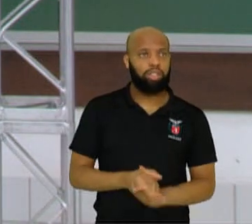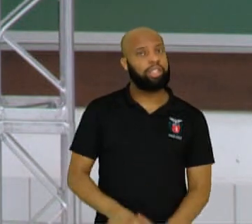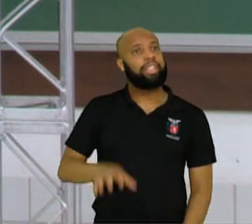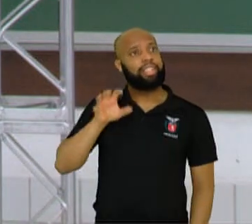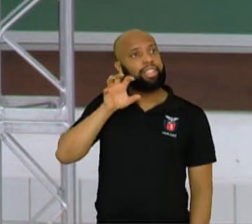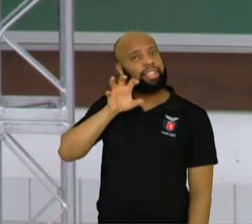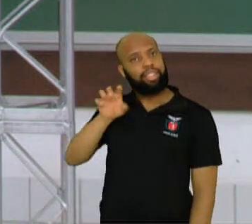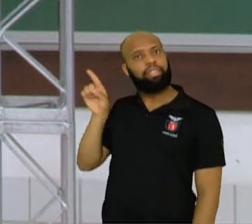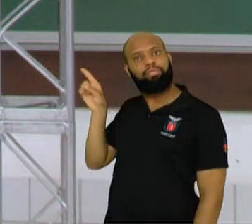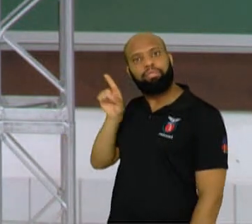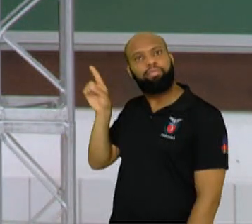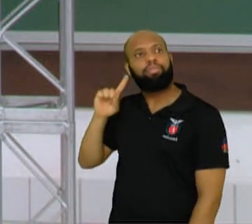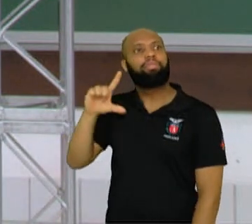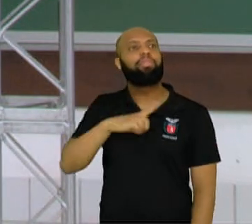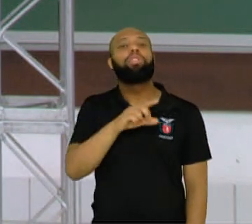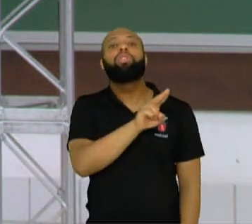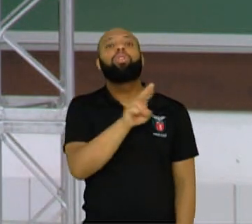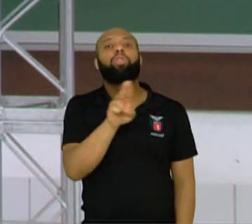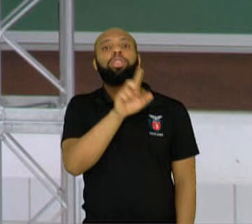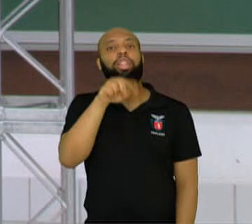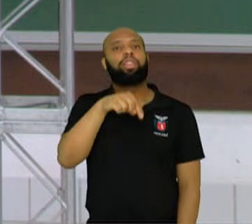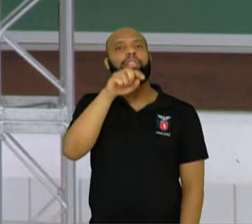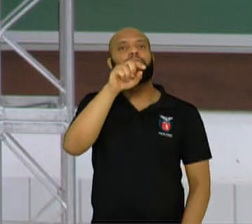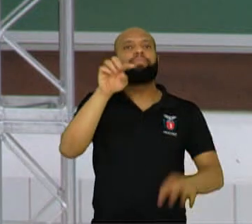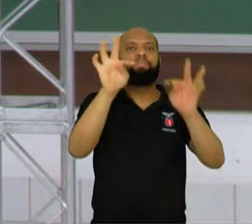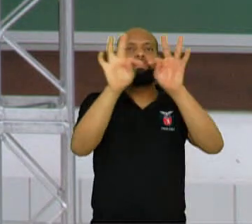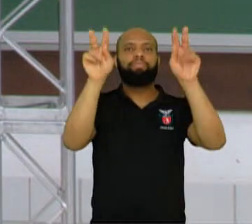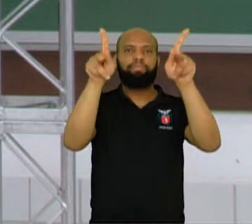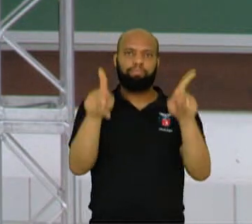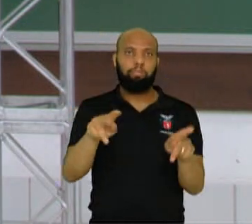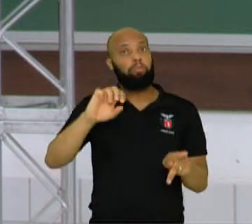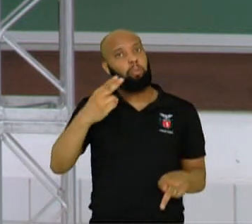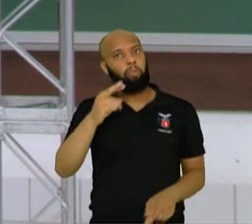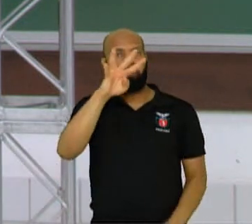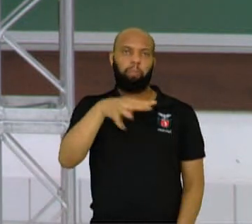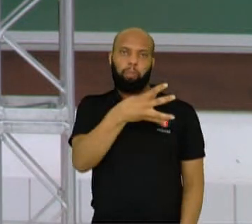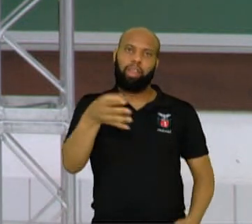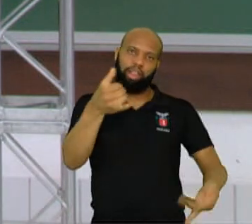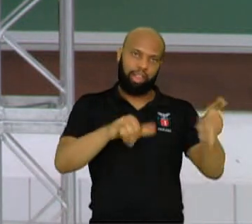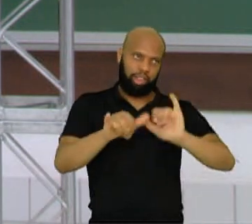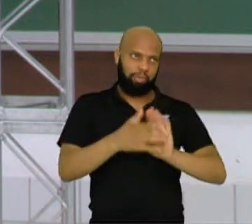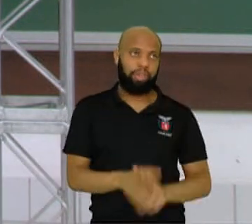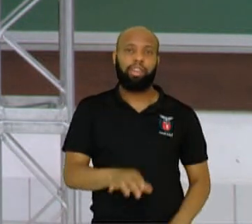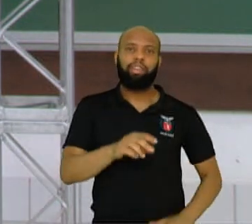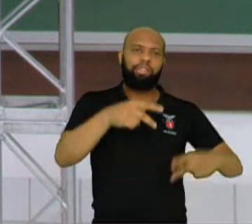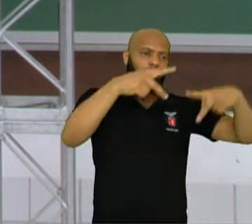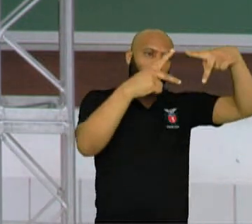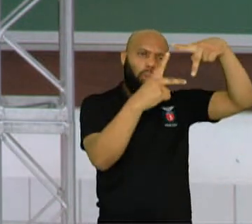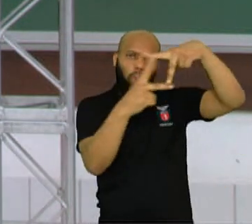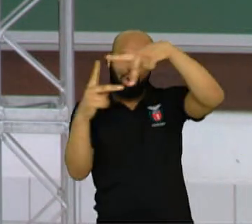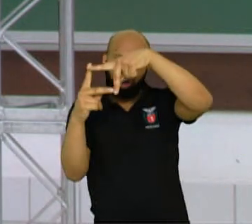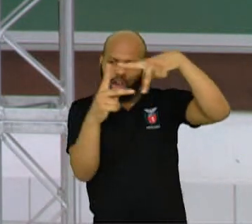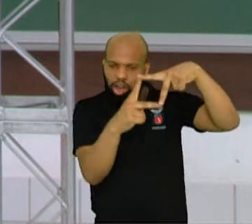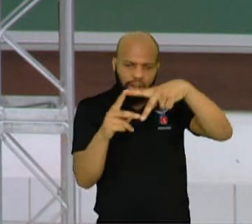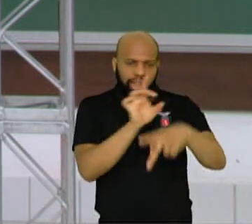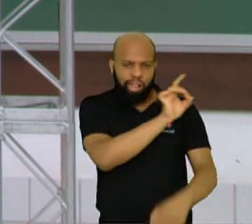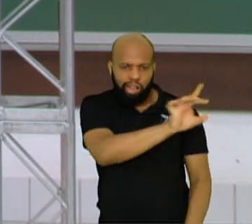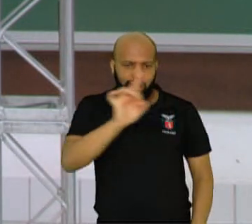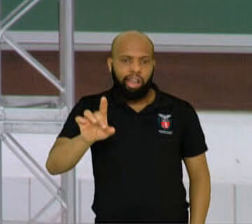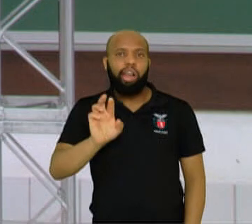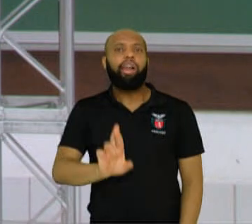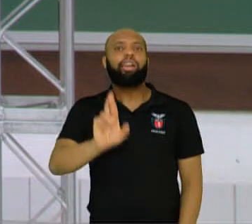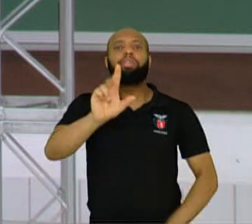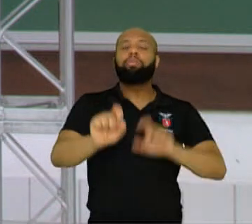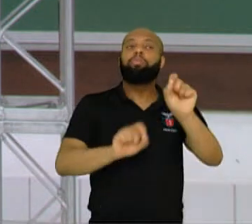Nesta ferramenta chamada tabela periódica. Percebam que cada um desses quadradinhos representa um